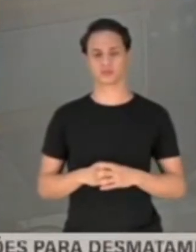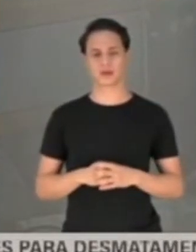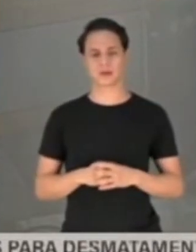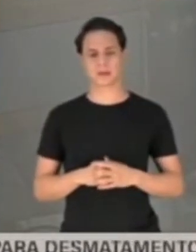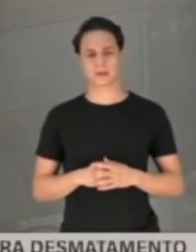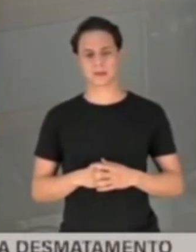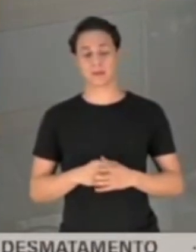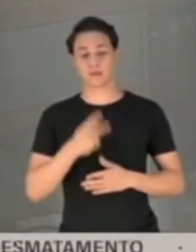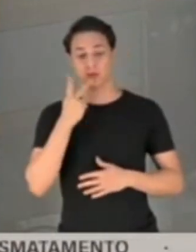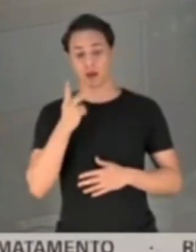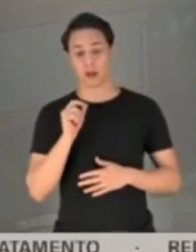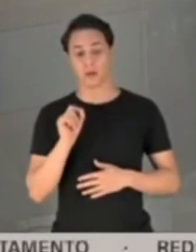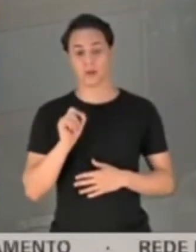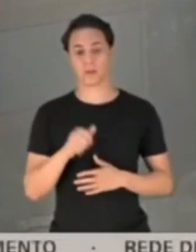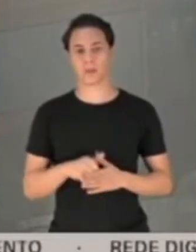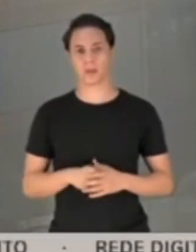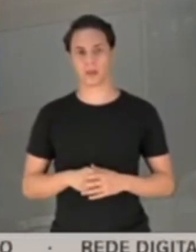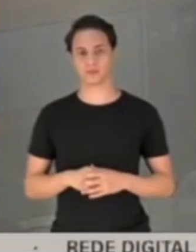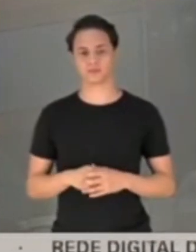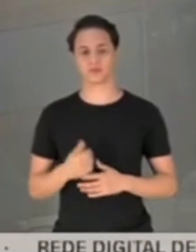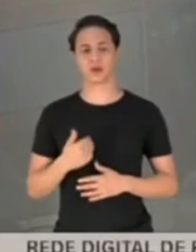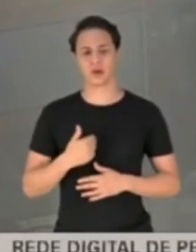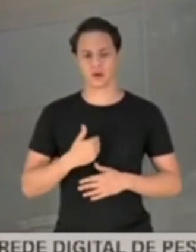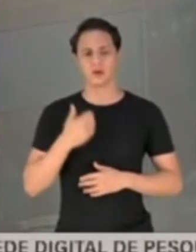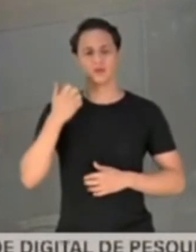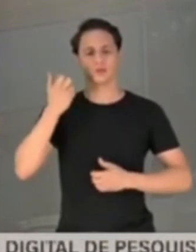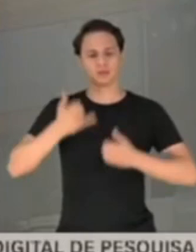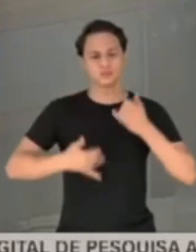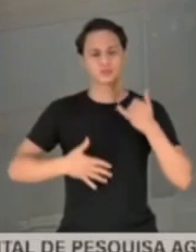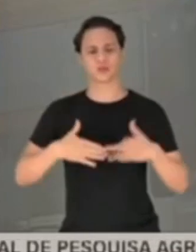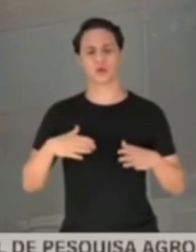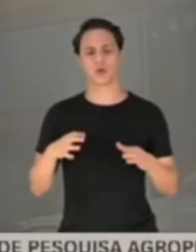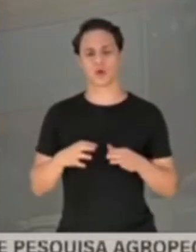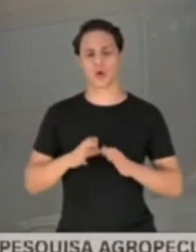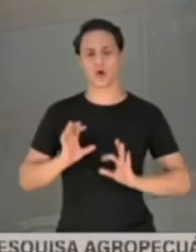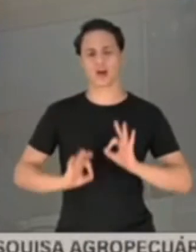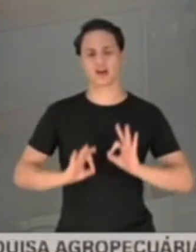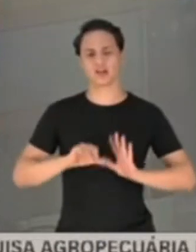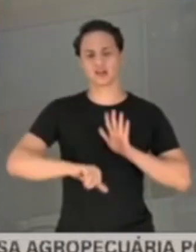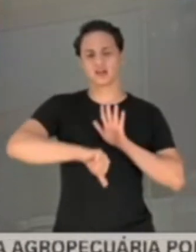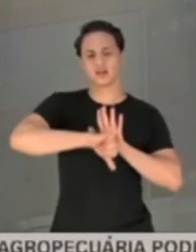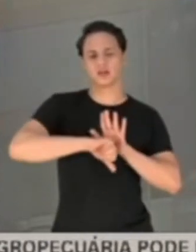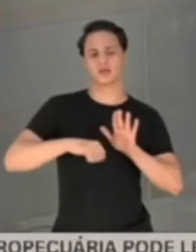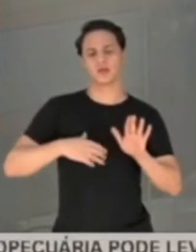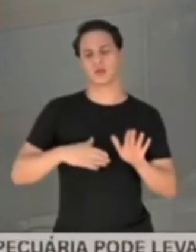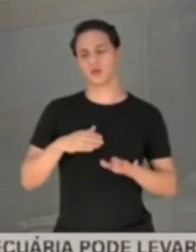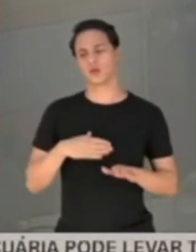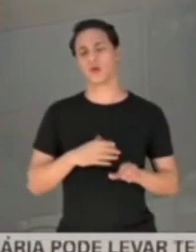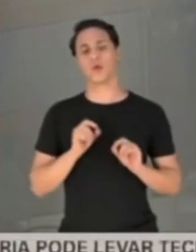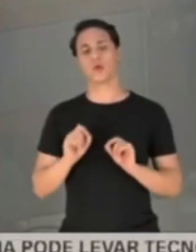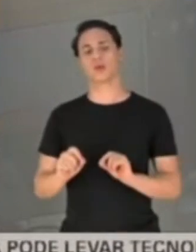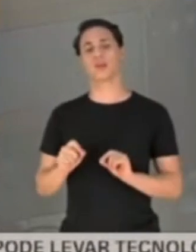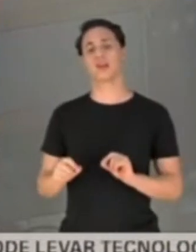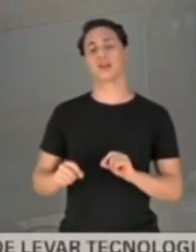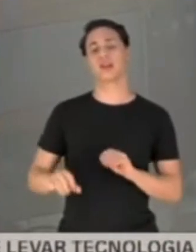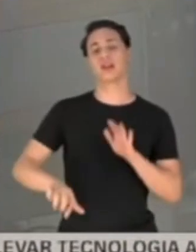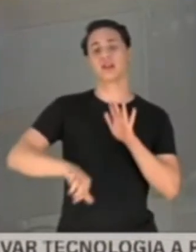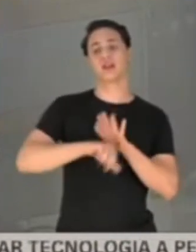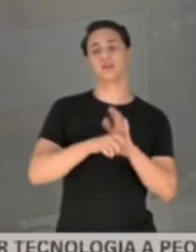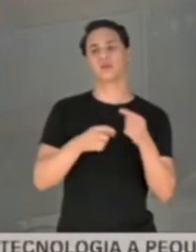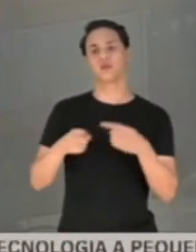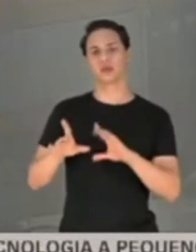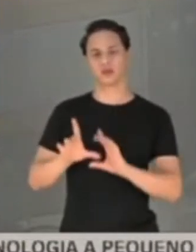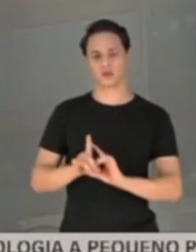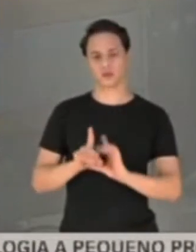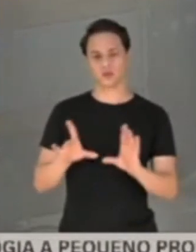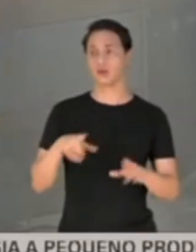mais o seguinte, não é? Falei sobre a organização criminosa, abolição violenta do Estado, falei de tudo isso, que o senhor